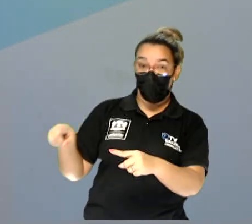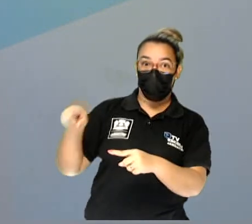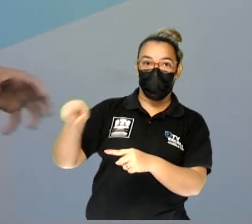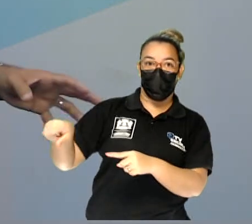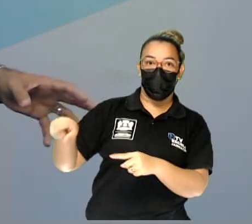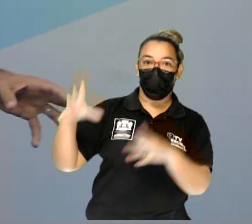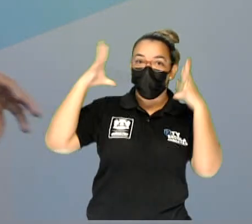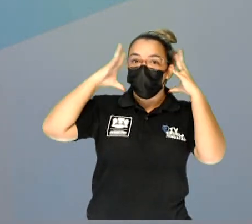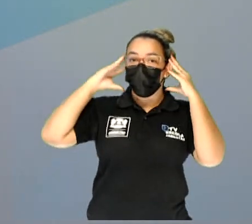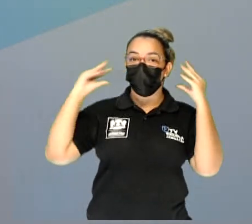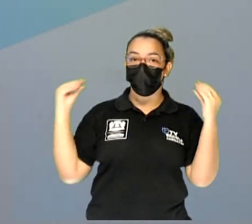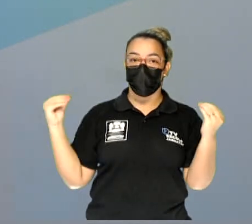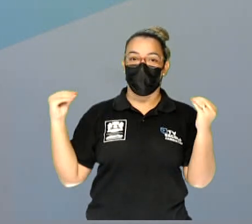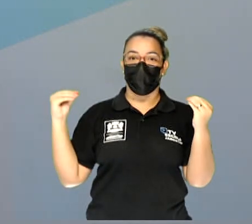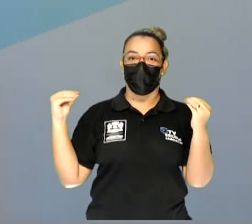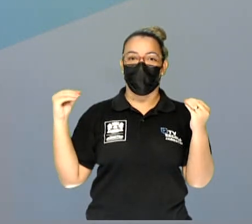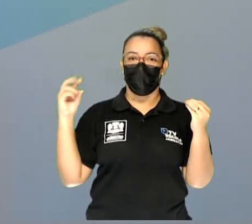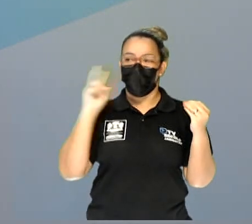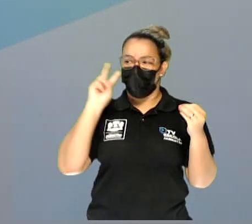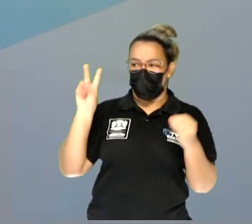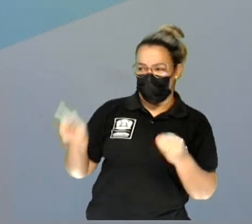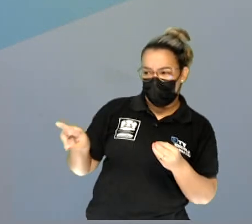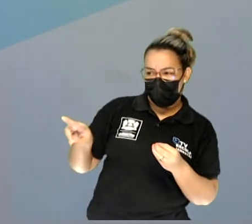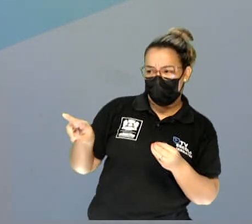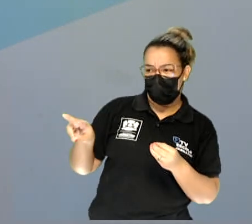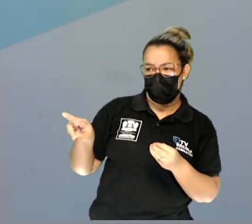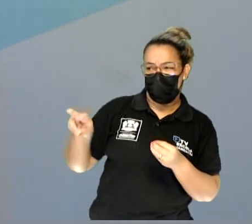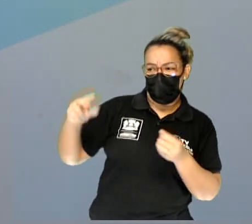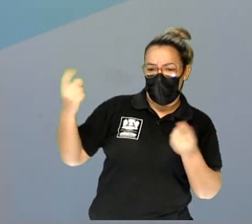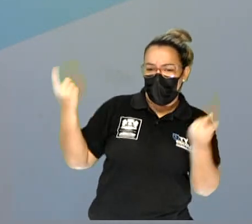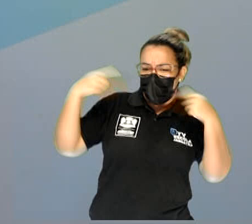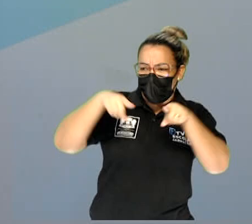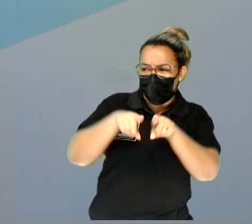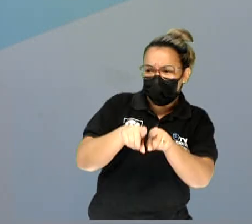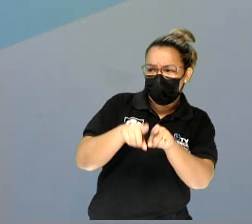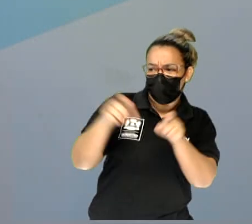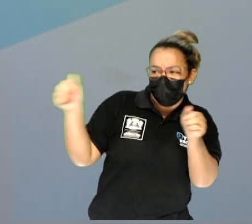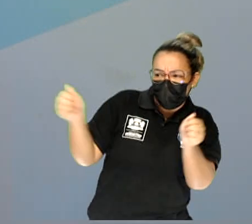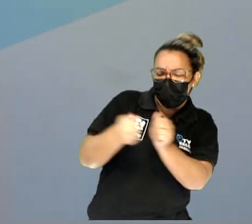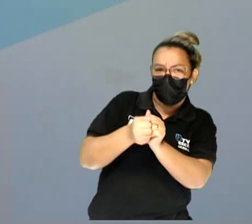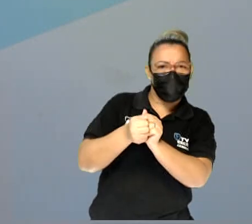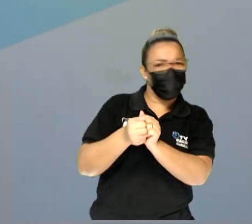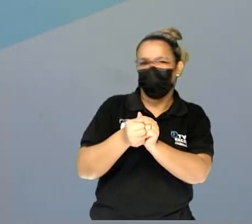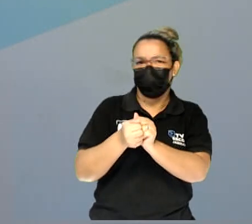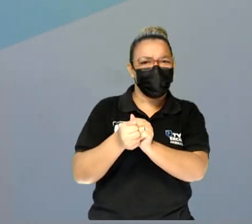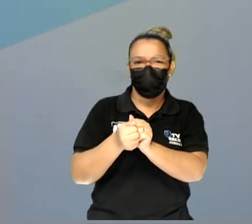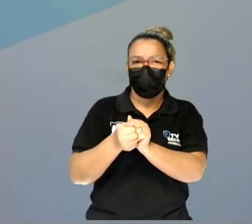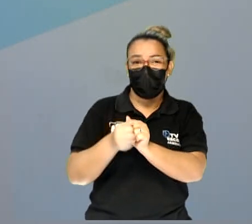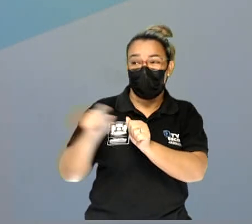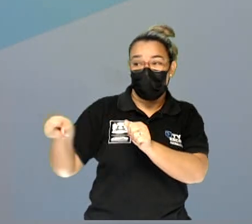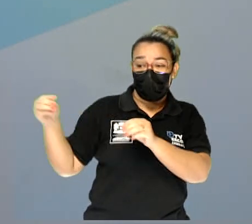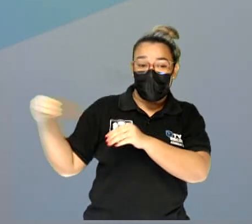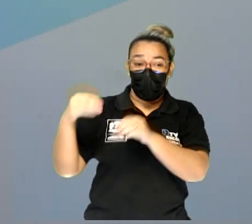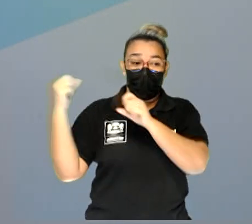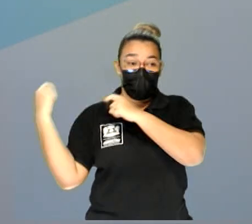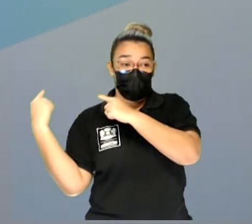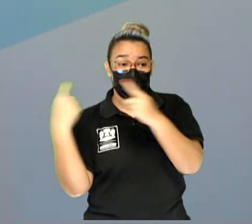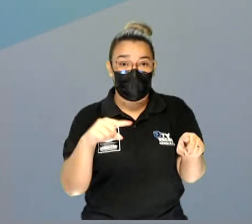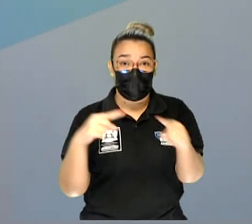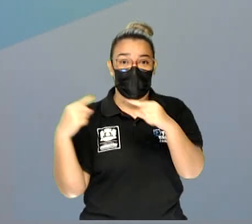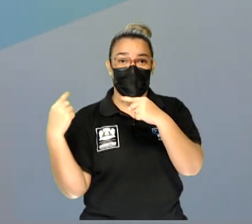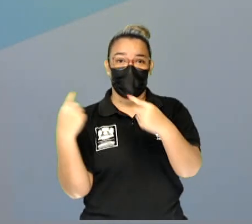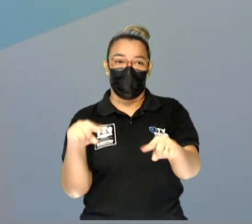holandeses, os holandeses agora não eram vistos mais como parceiros. Os holandeses eram vistos como invasores, intrusos.